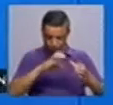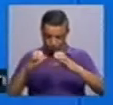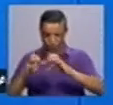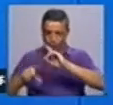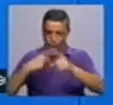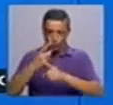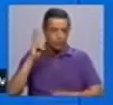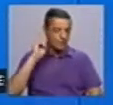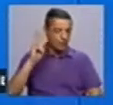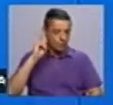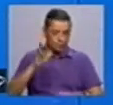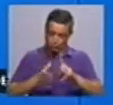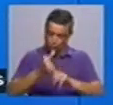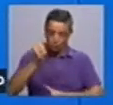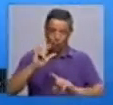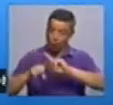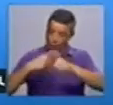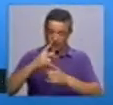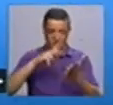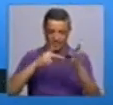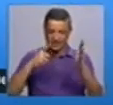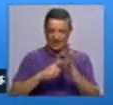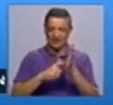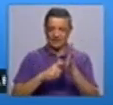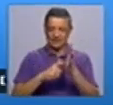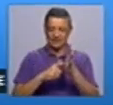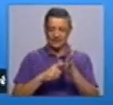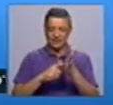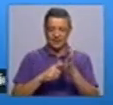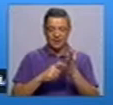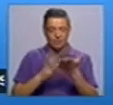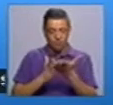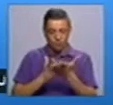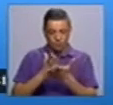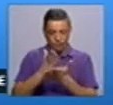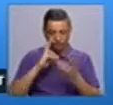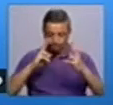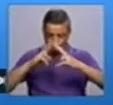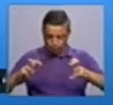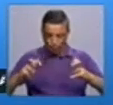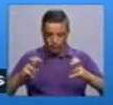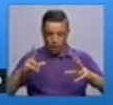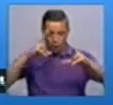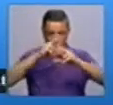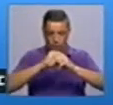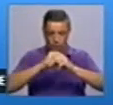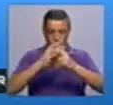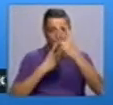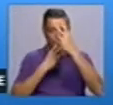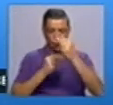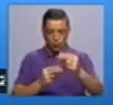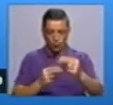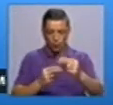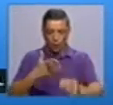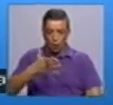outros valores obtidos por outras técnicas. Miguel, e avançamos agora com a descoberta de novas luas,